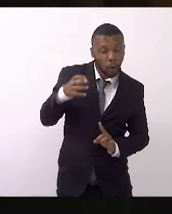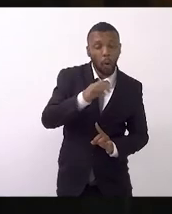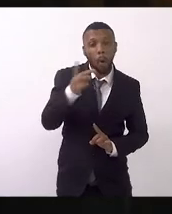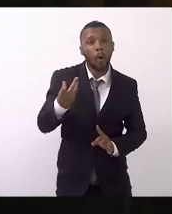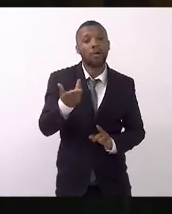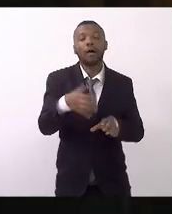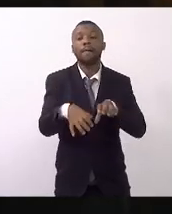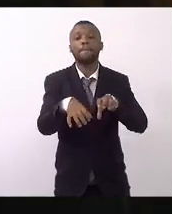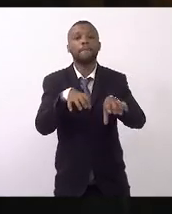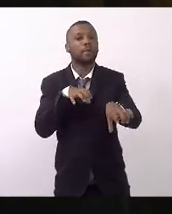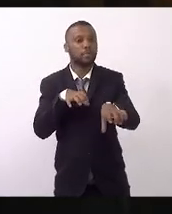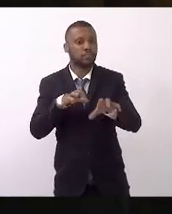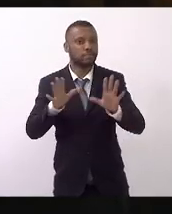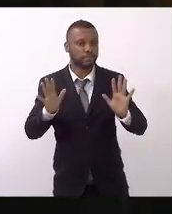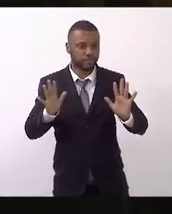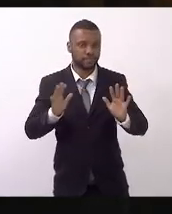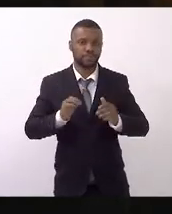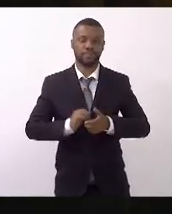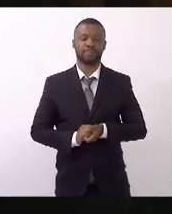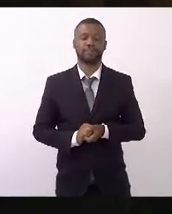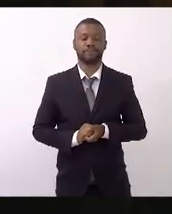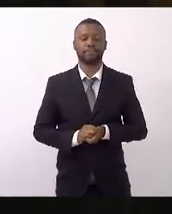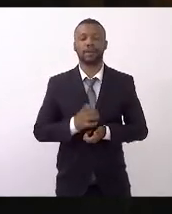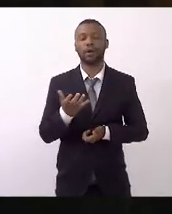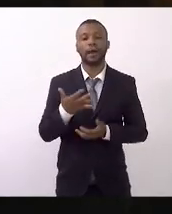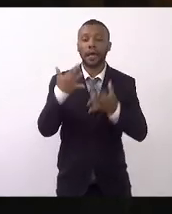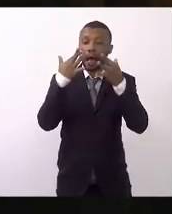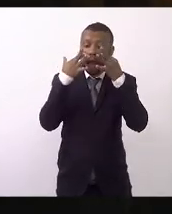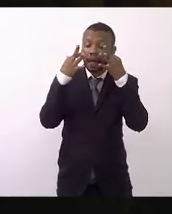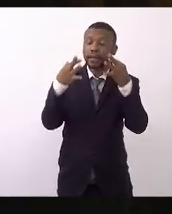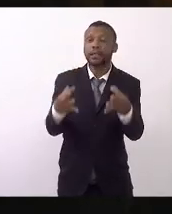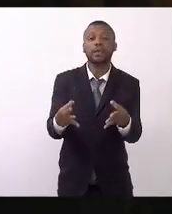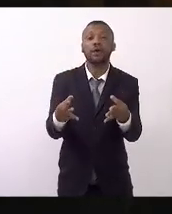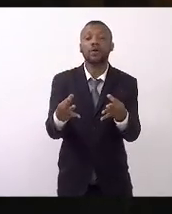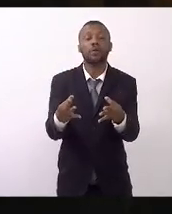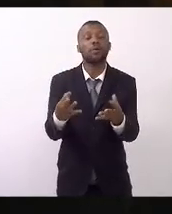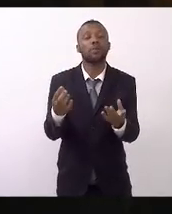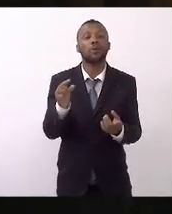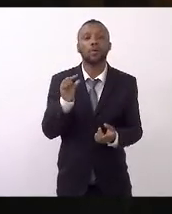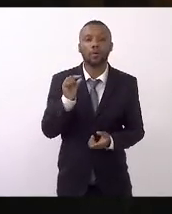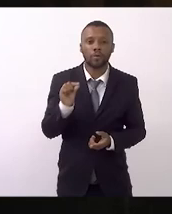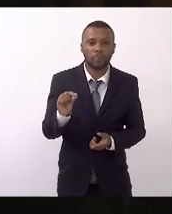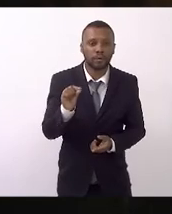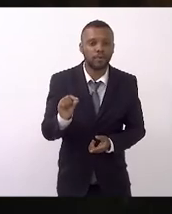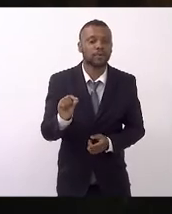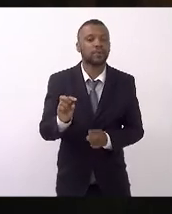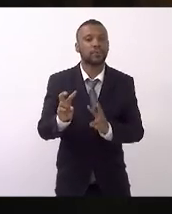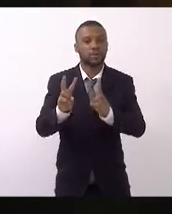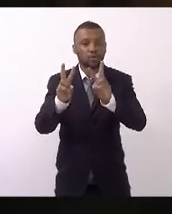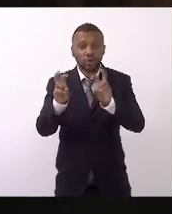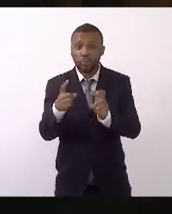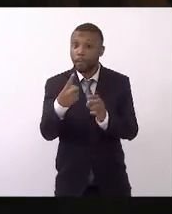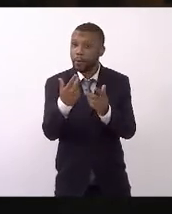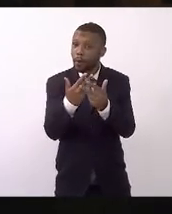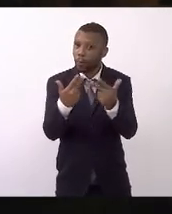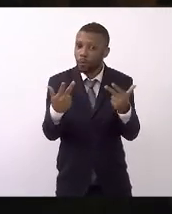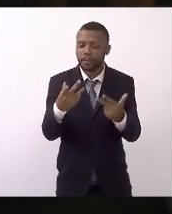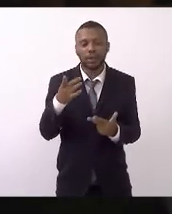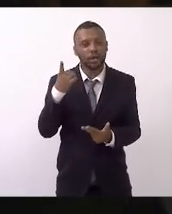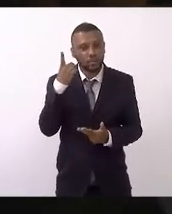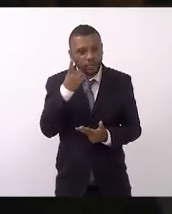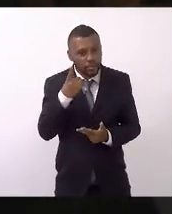forma remota. Queria chamar a atenção, senhora Presidente, sobre algo que o